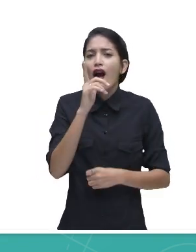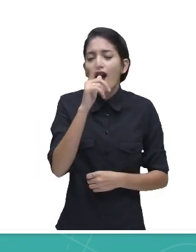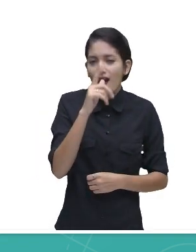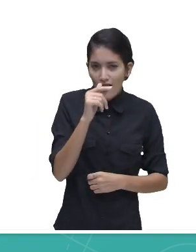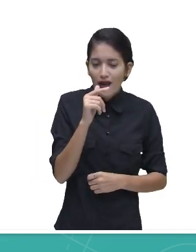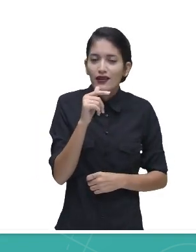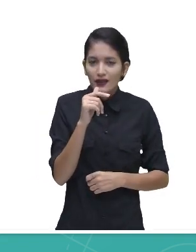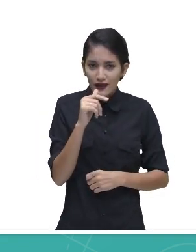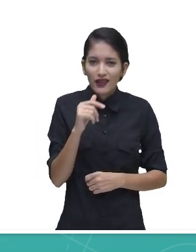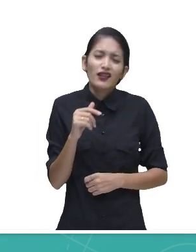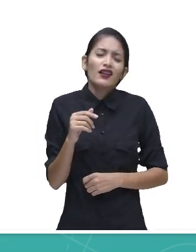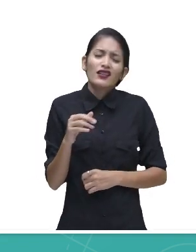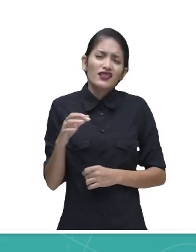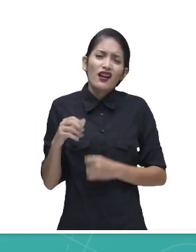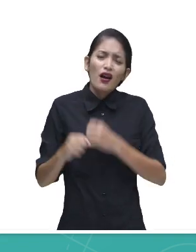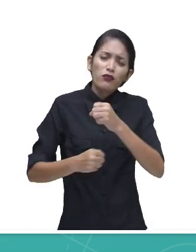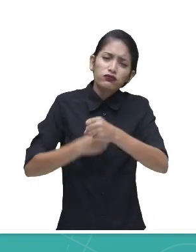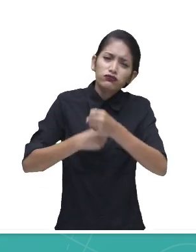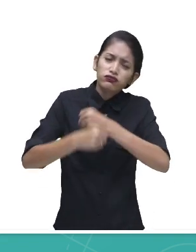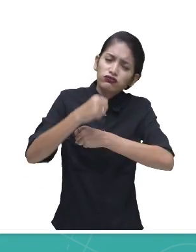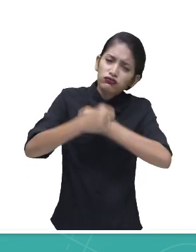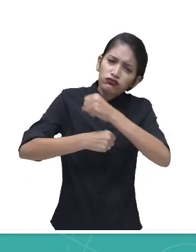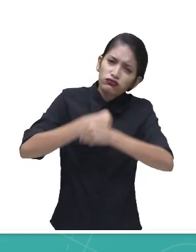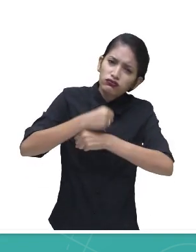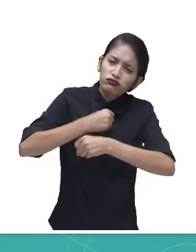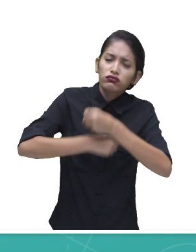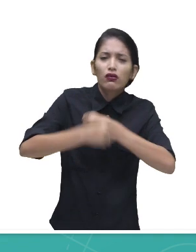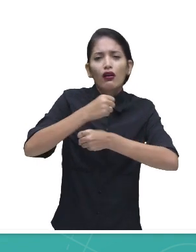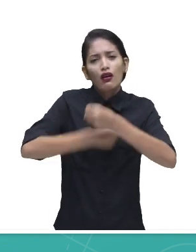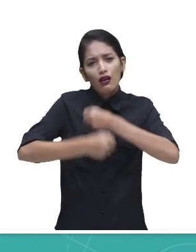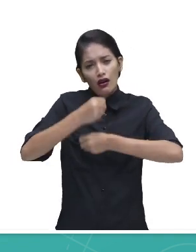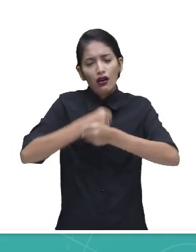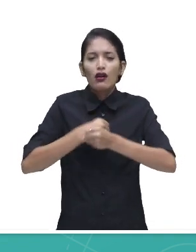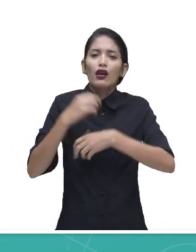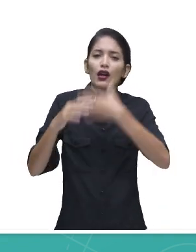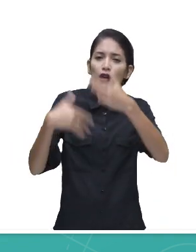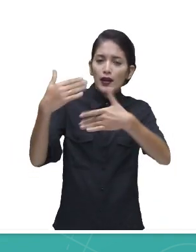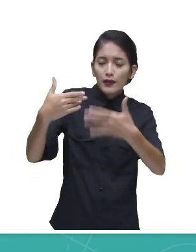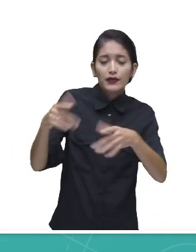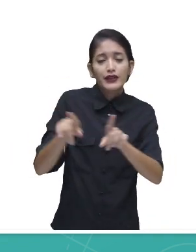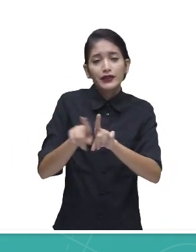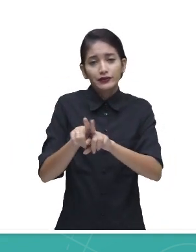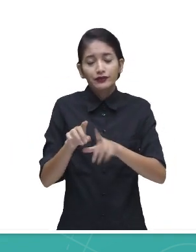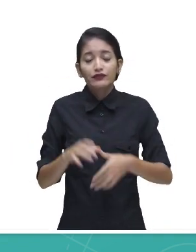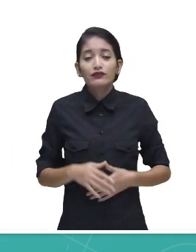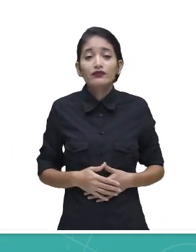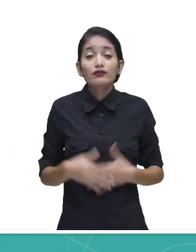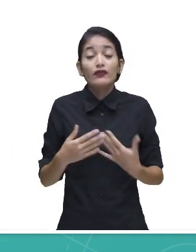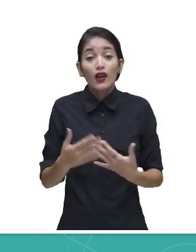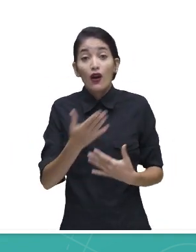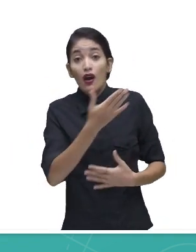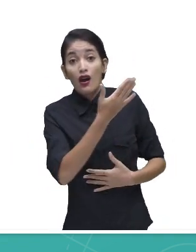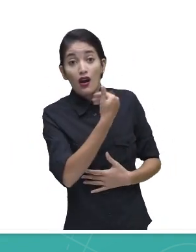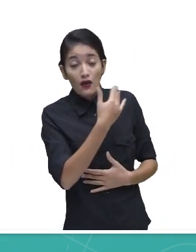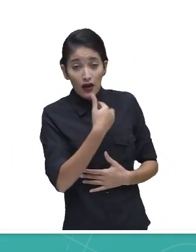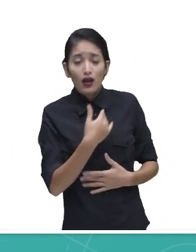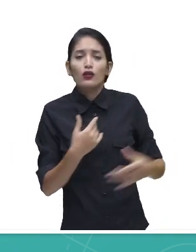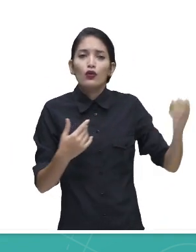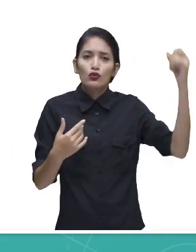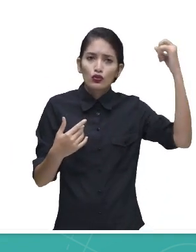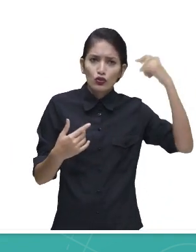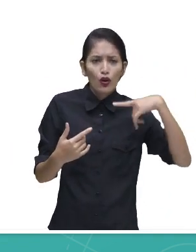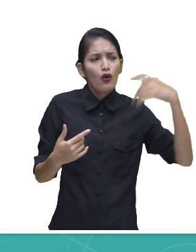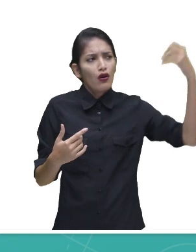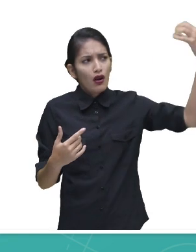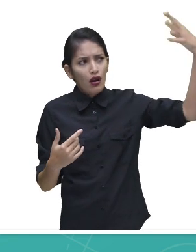há bilhões de anos a formação e o desenvolvimento da vida. Então, assim como o calor do Sol, a luz do Sol,